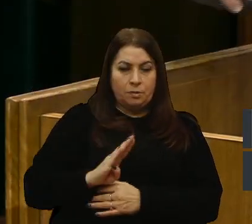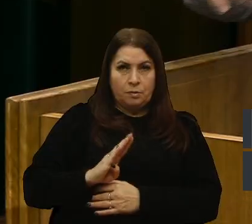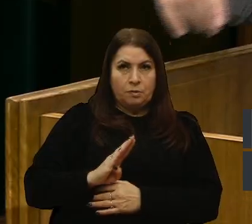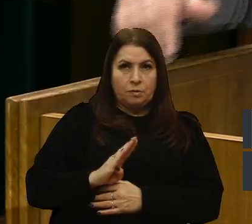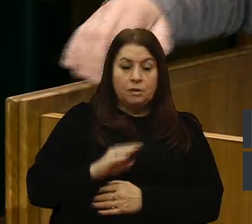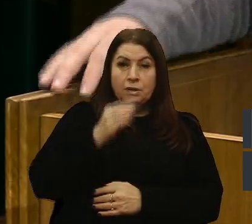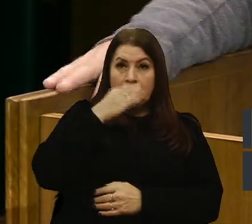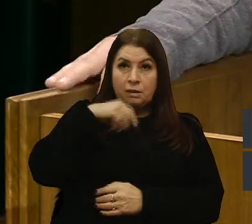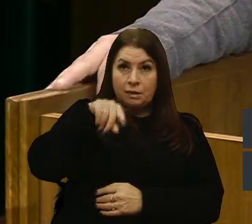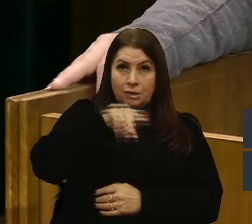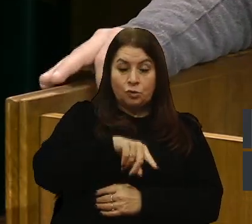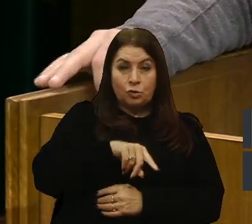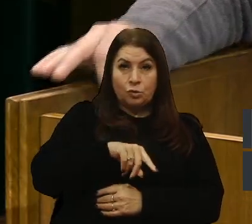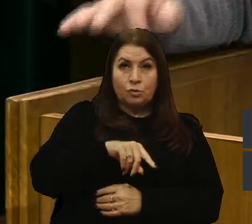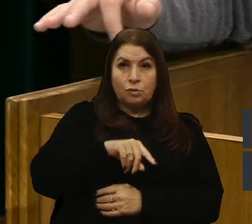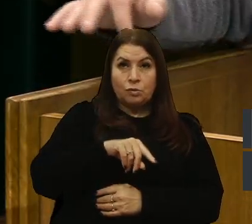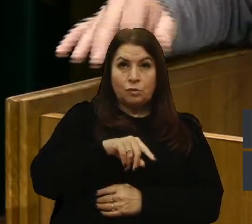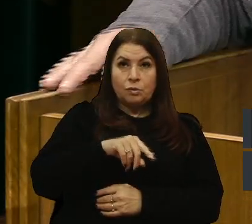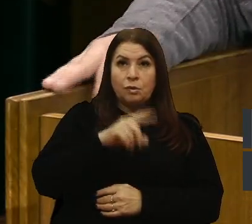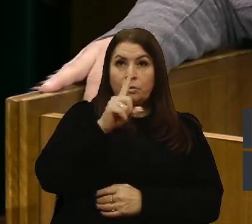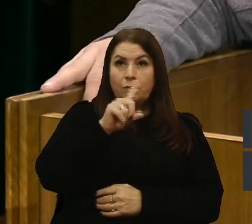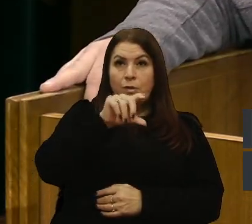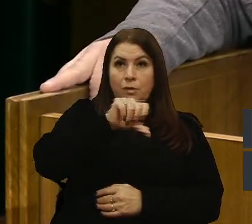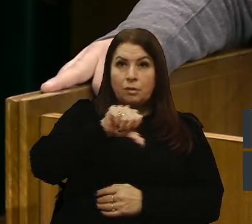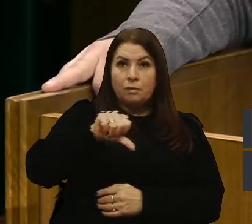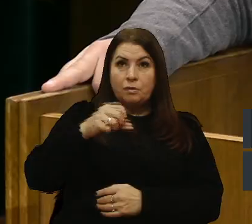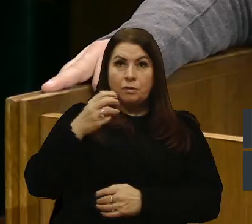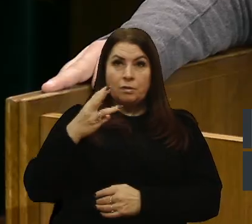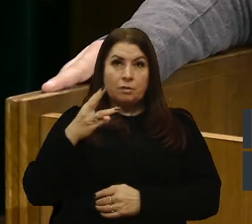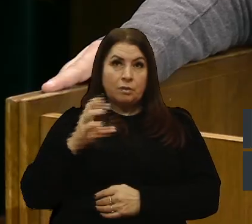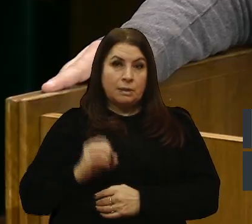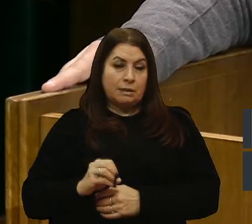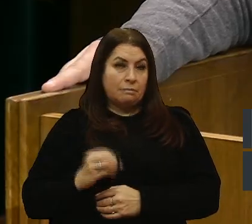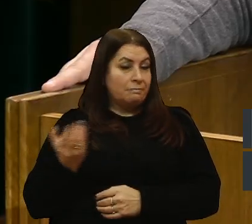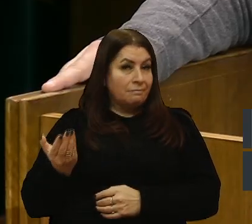em Caxias do Sul nós estamos no calendário de 1930.